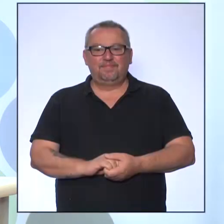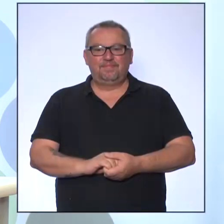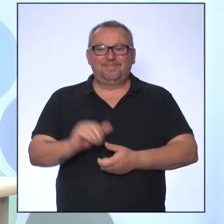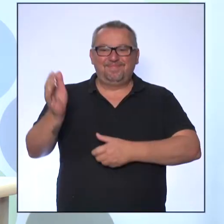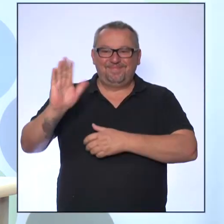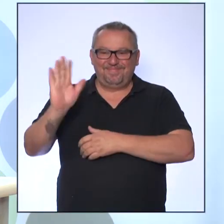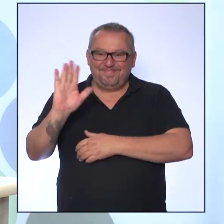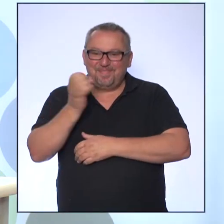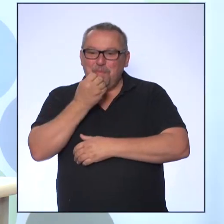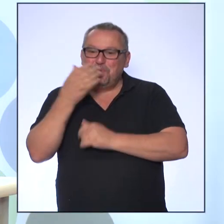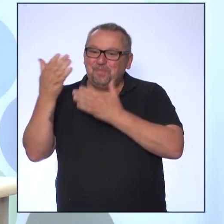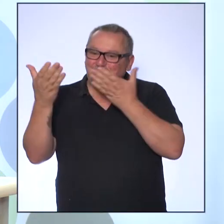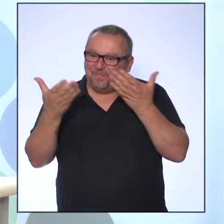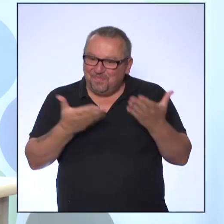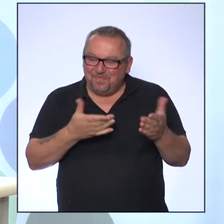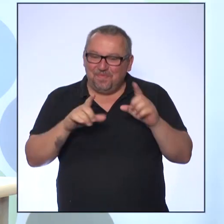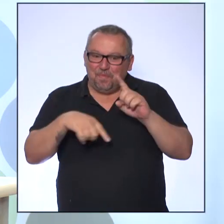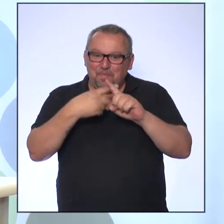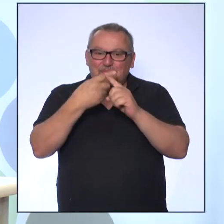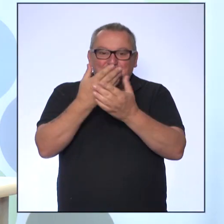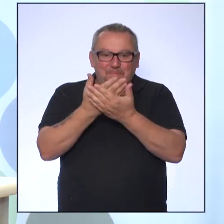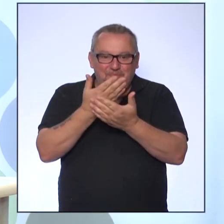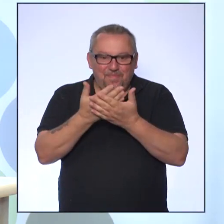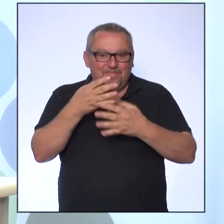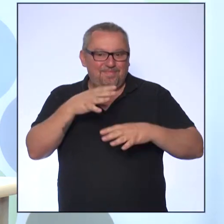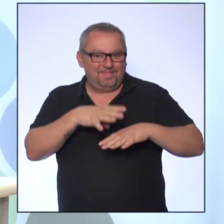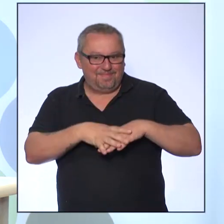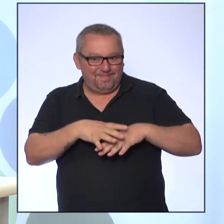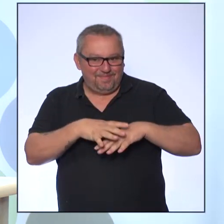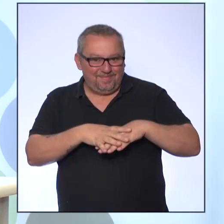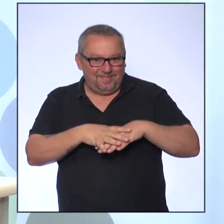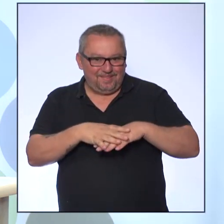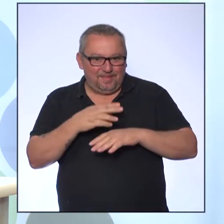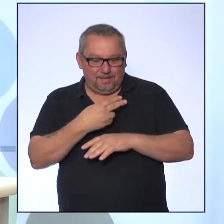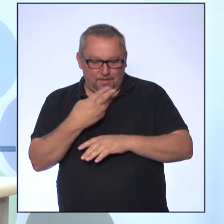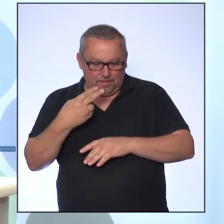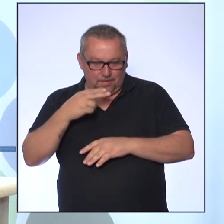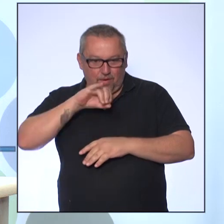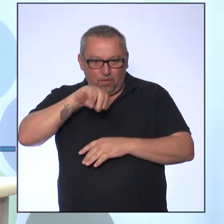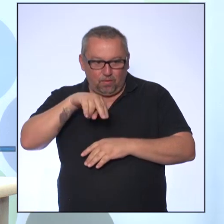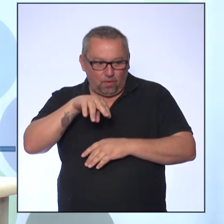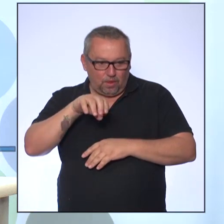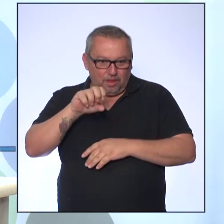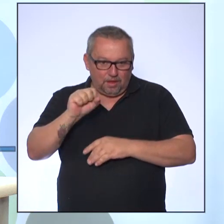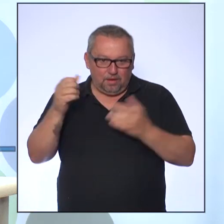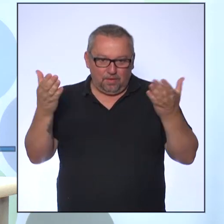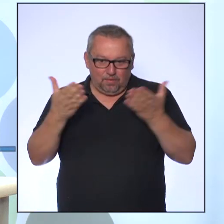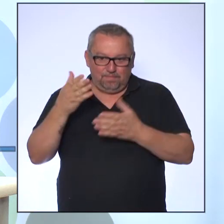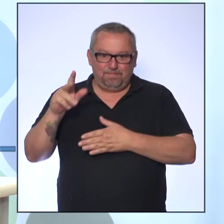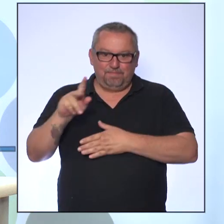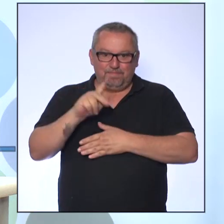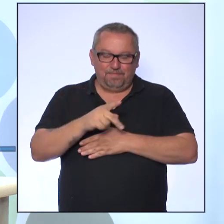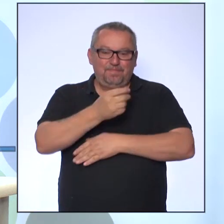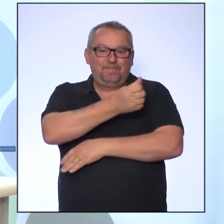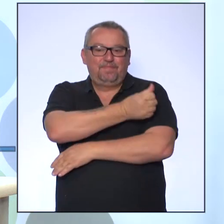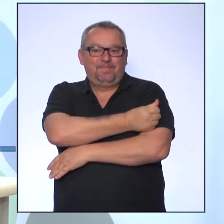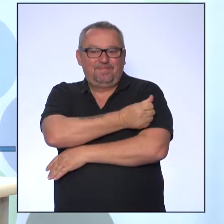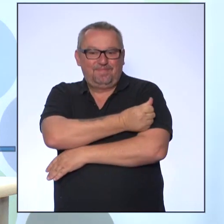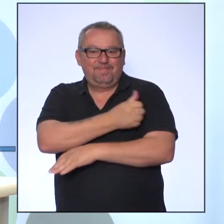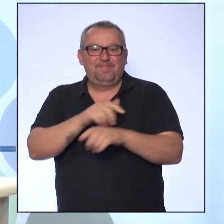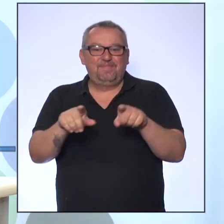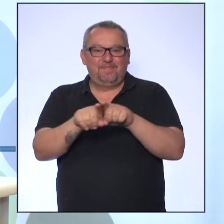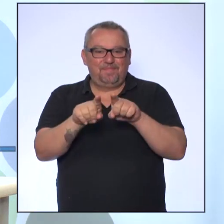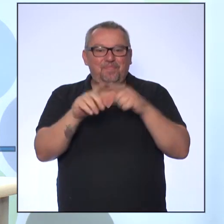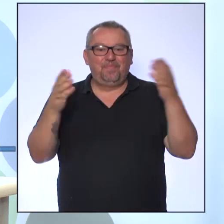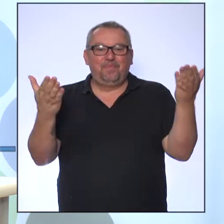Olá, sejam todos bem-vindos para mais uma aula de matemática. Meu nome é Jonas, eu vou ser o professor de vocês hoje, do sexto ano.